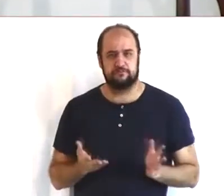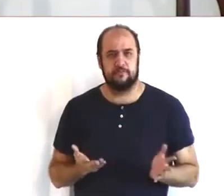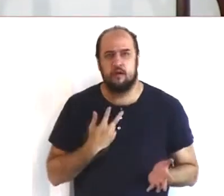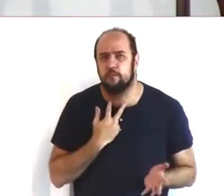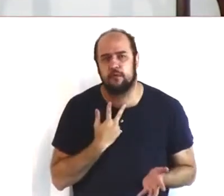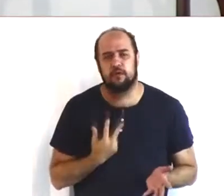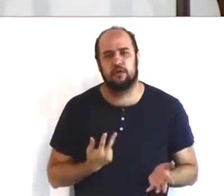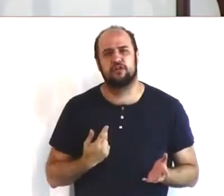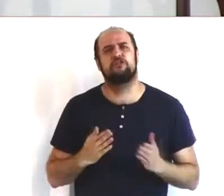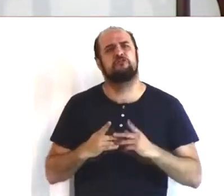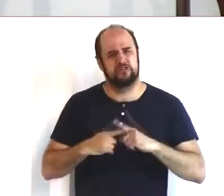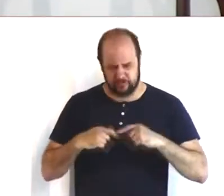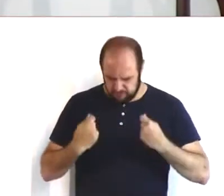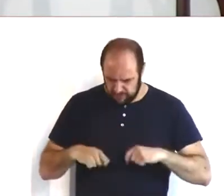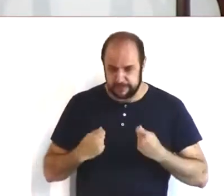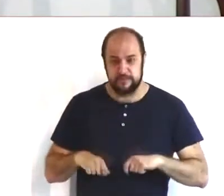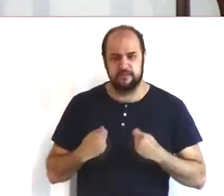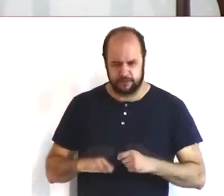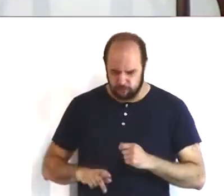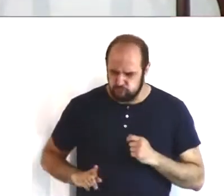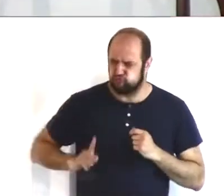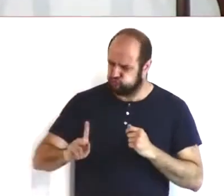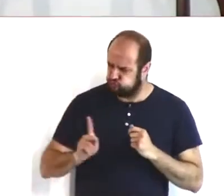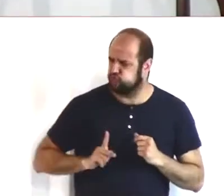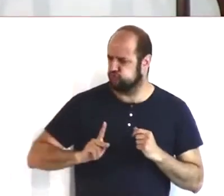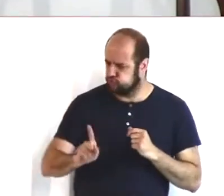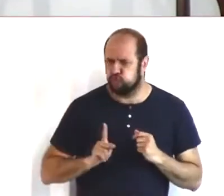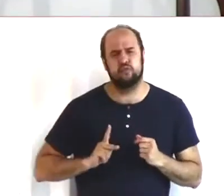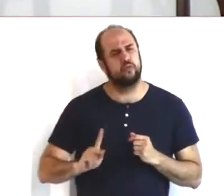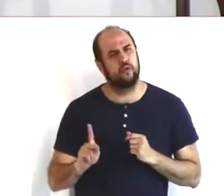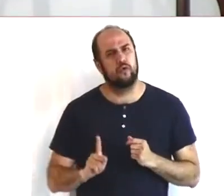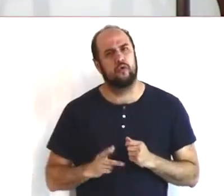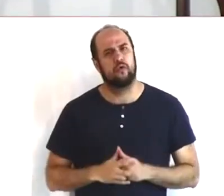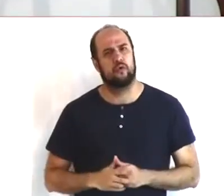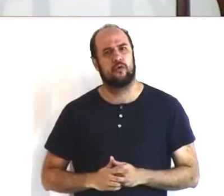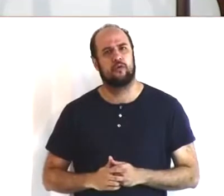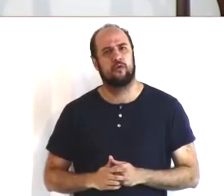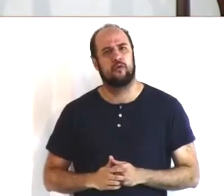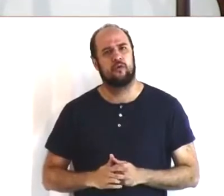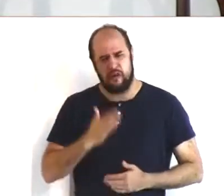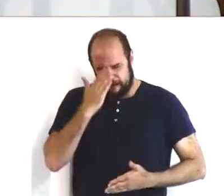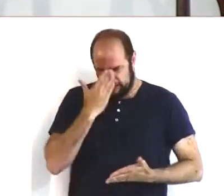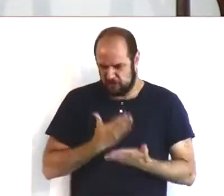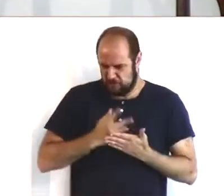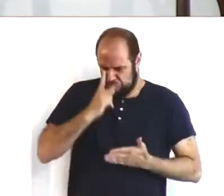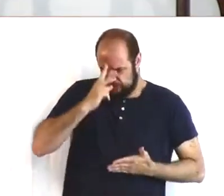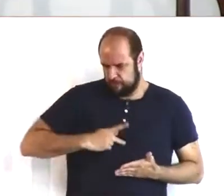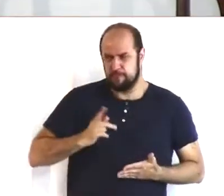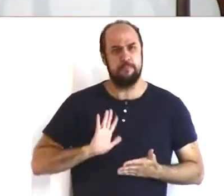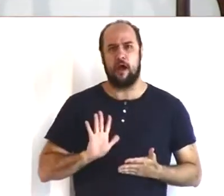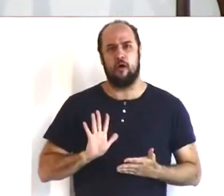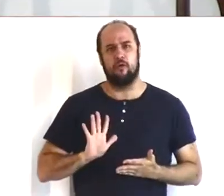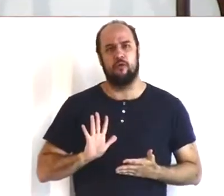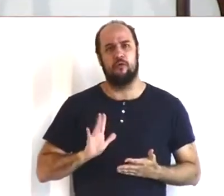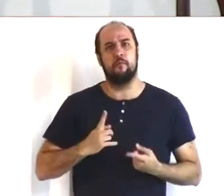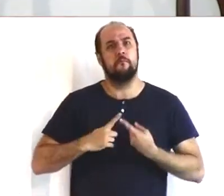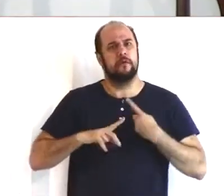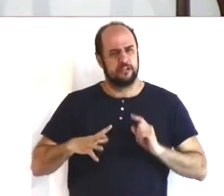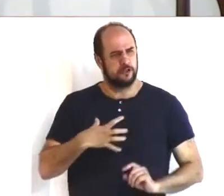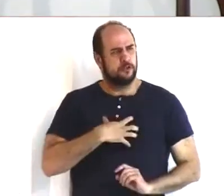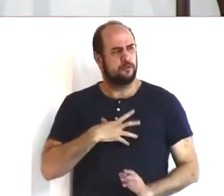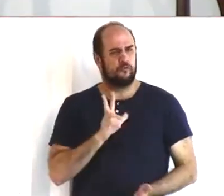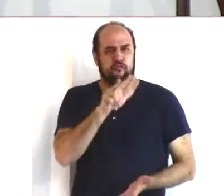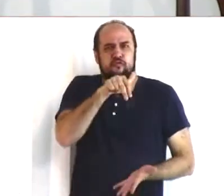e precisam ir, não tendo isso como um fim em si mesmo, mas tendo isso como força, tendo isso